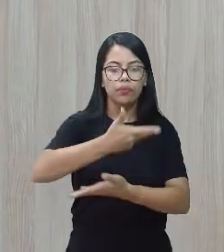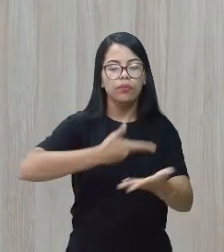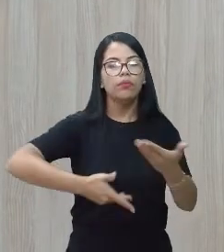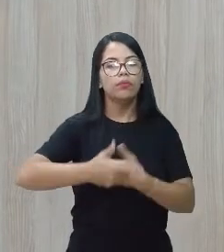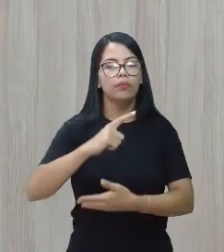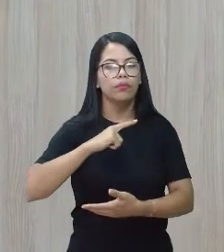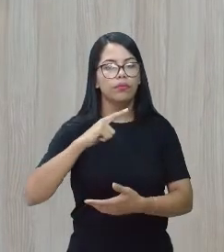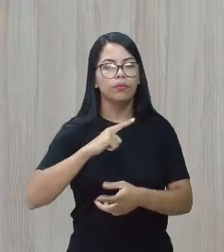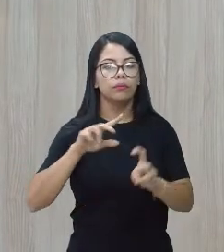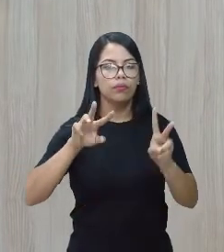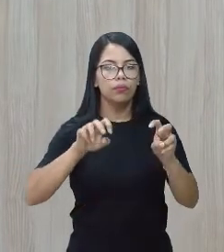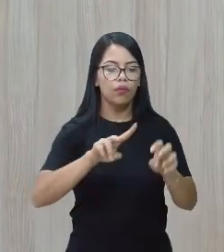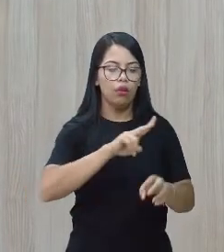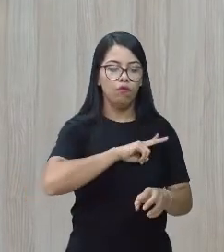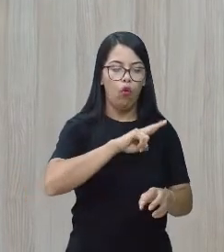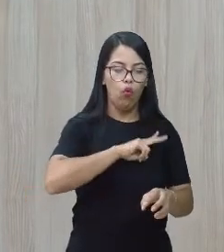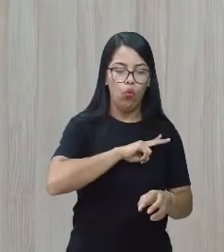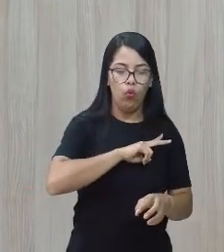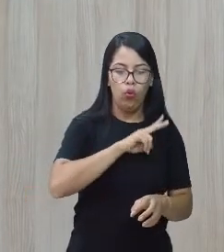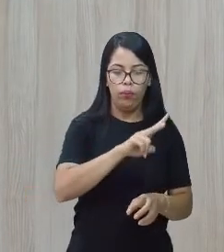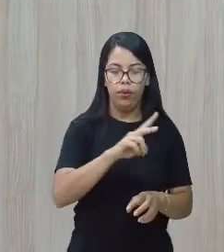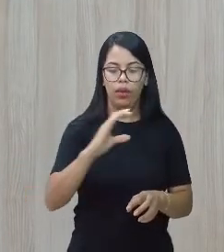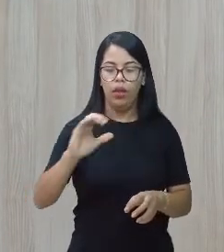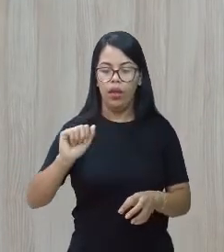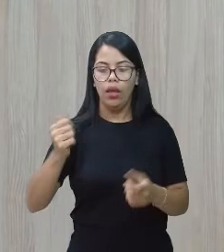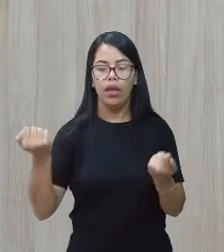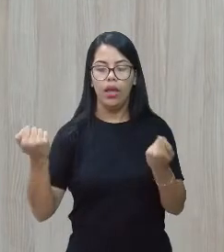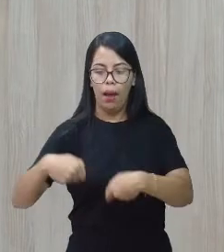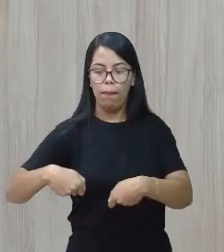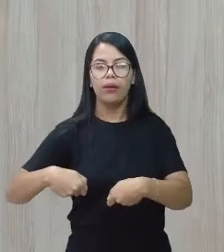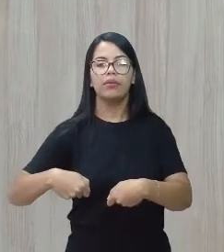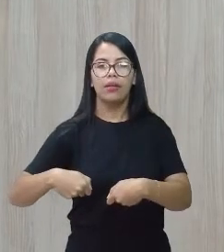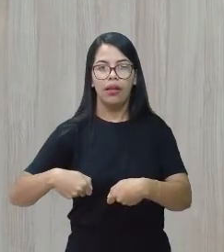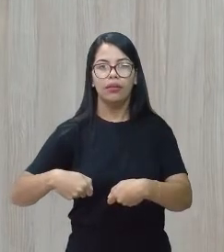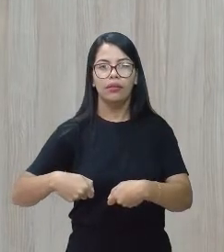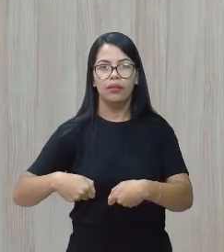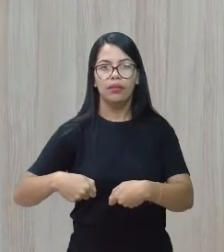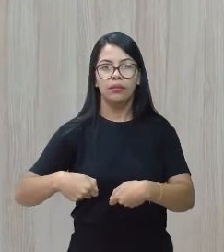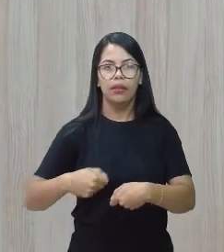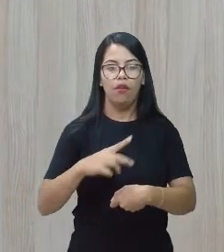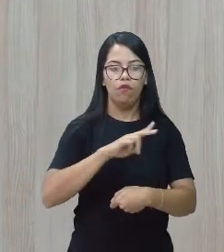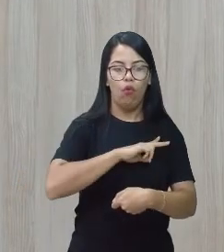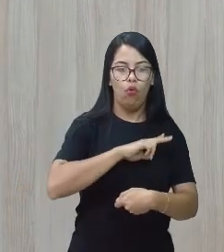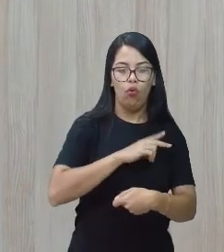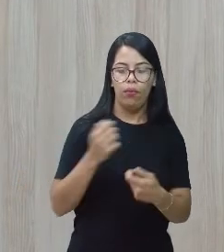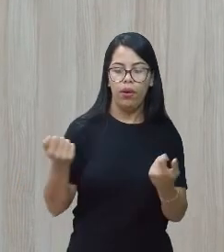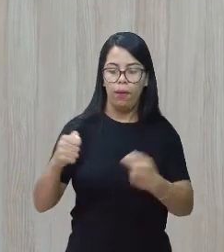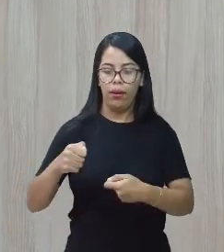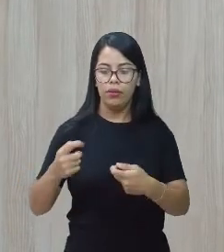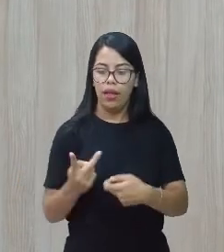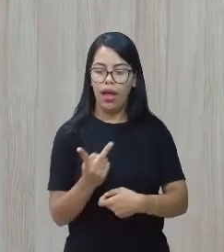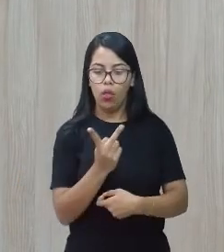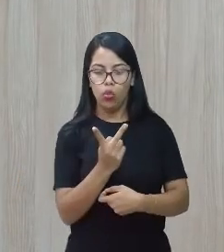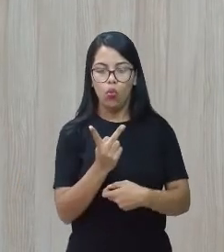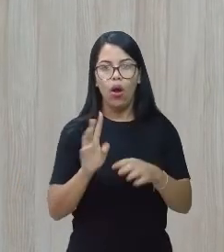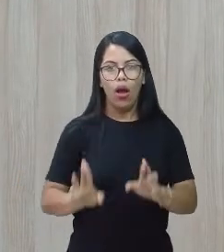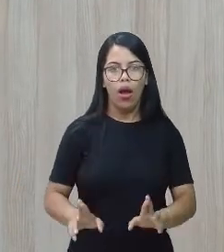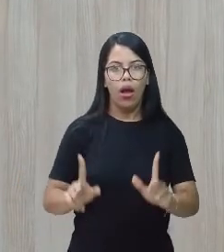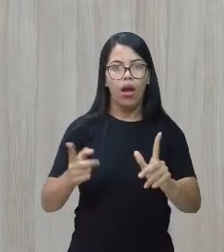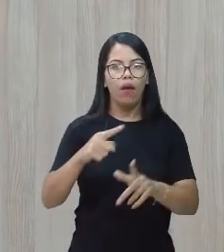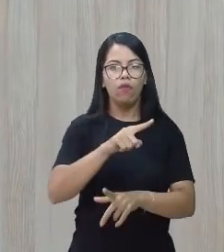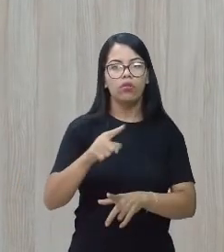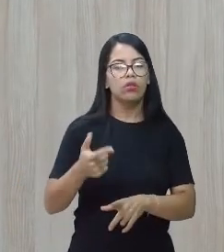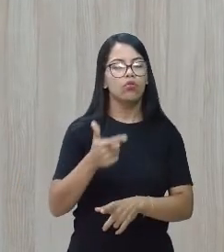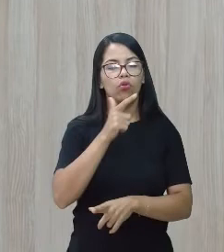existe entre volume e capacidade, que são 2 grandezas diferentes. Você não consegue ver aí, por exemplo, no